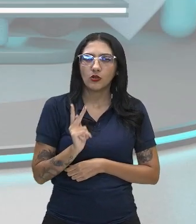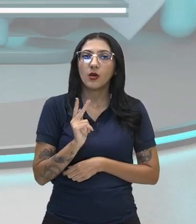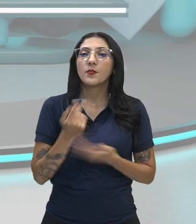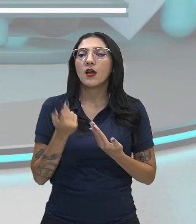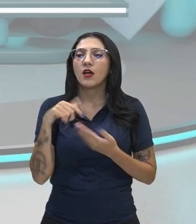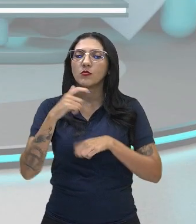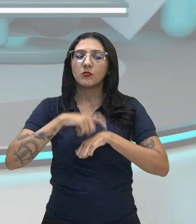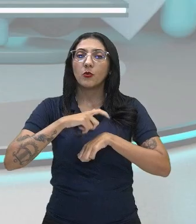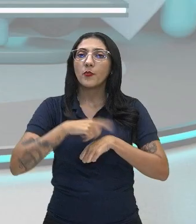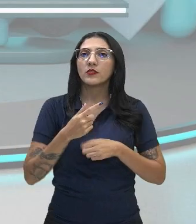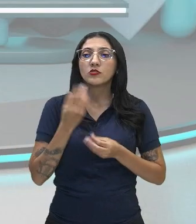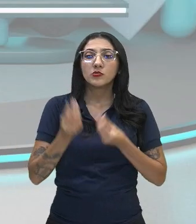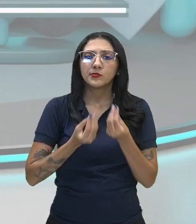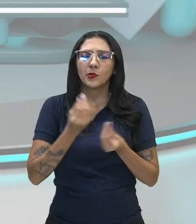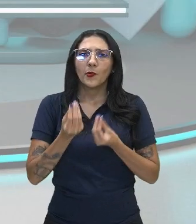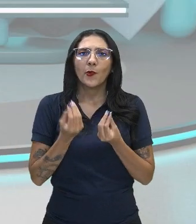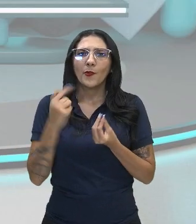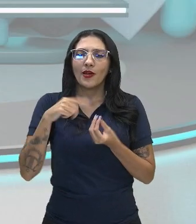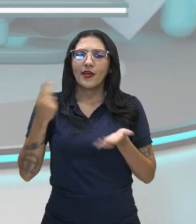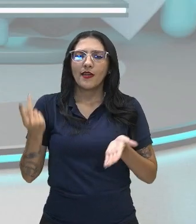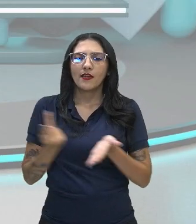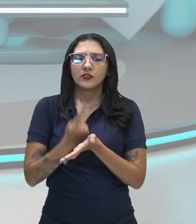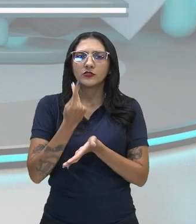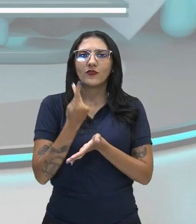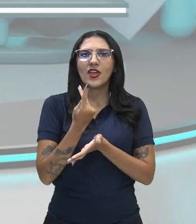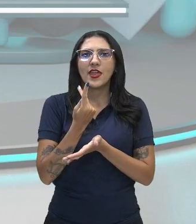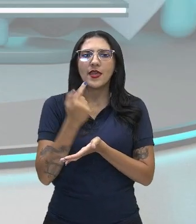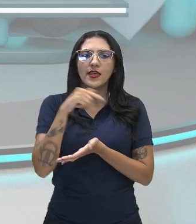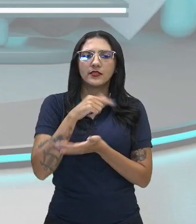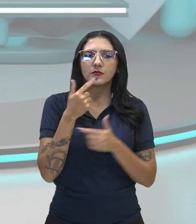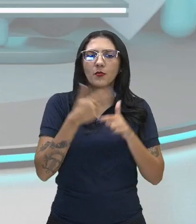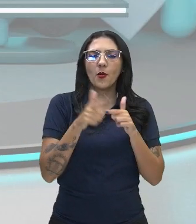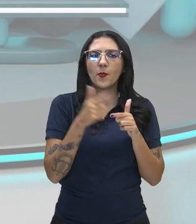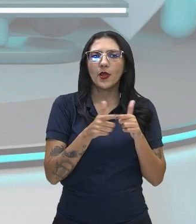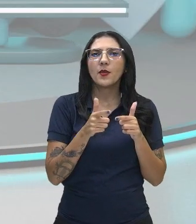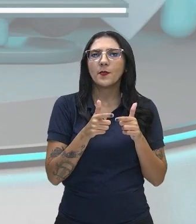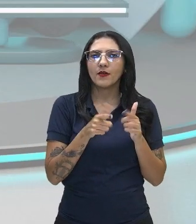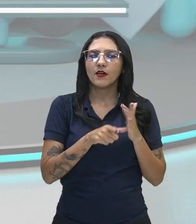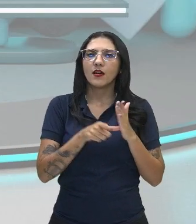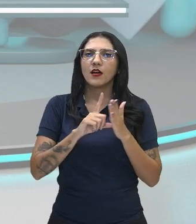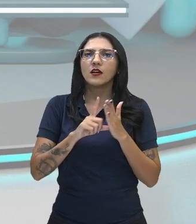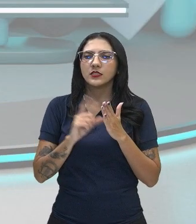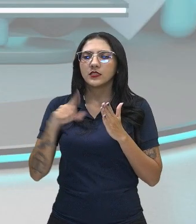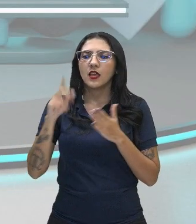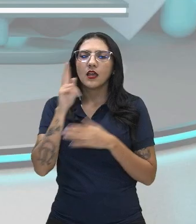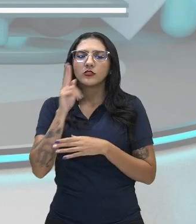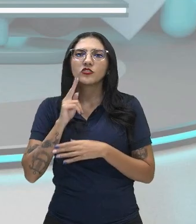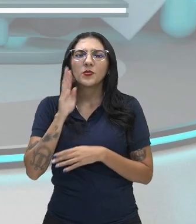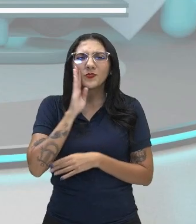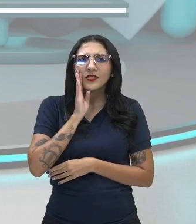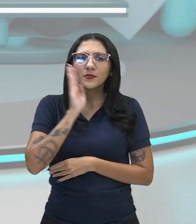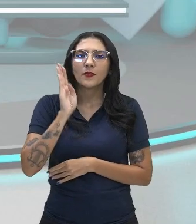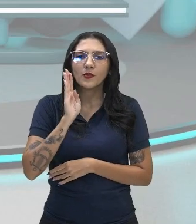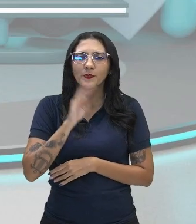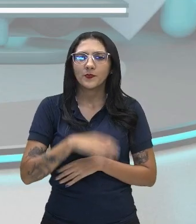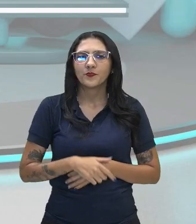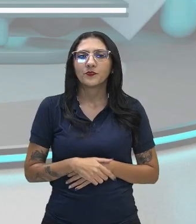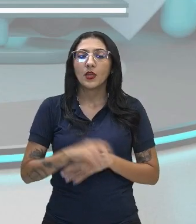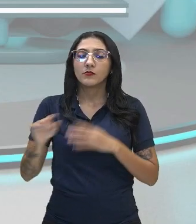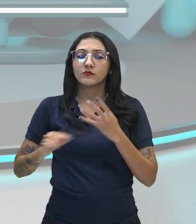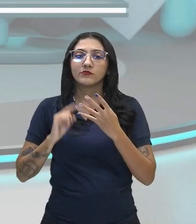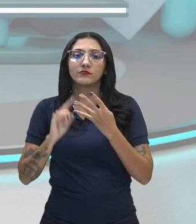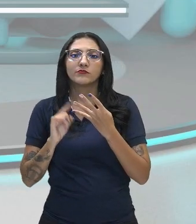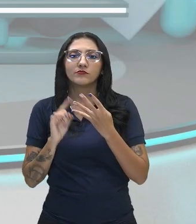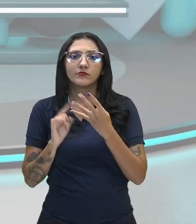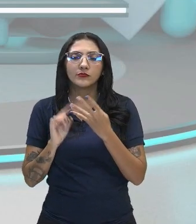momento de resolução do conflito. É o ápice da história. E, seguido, após